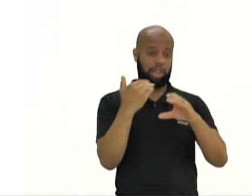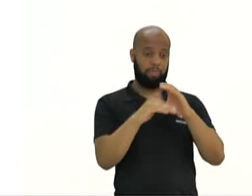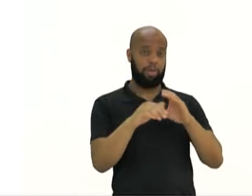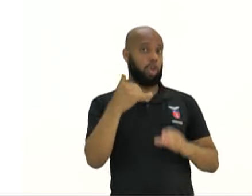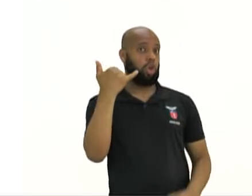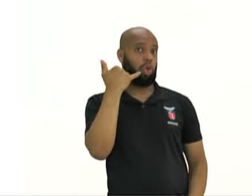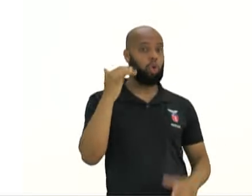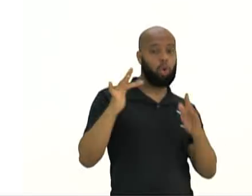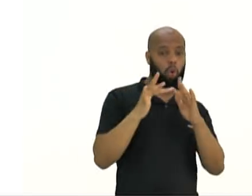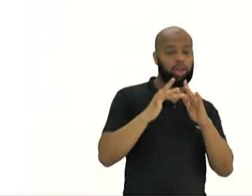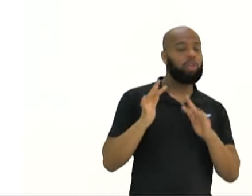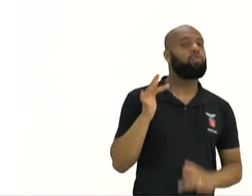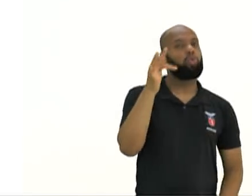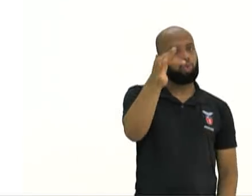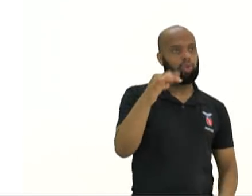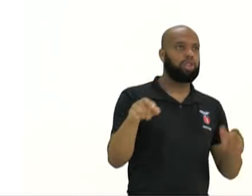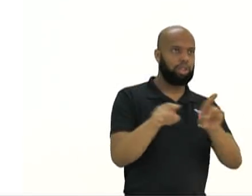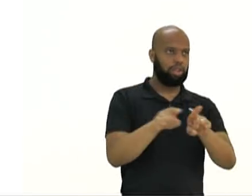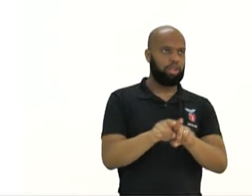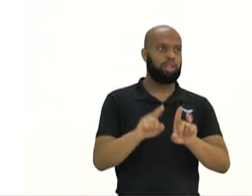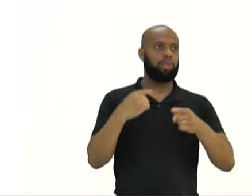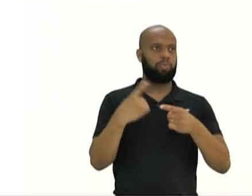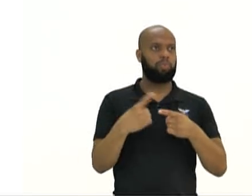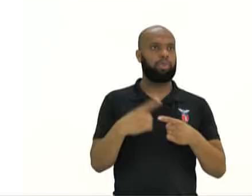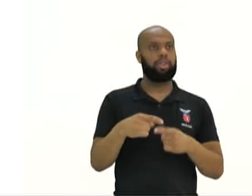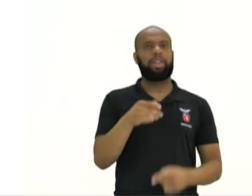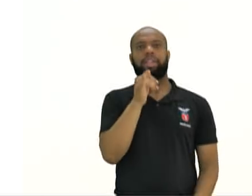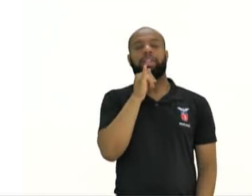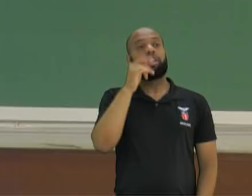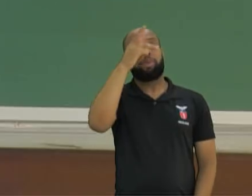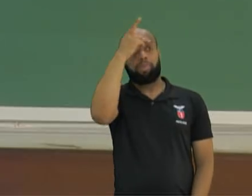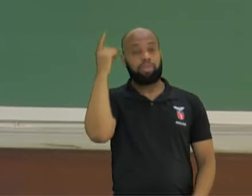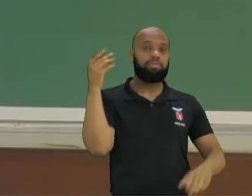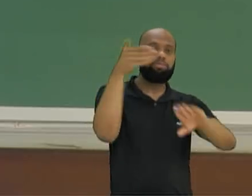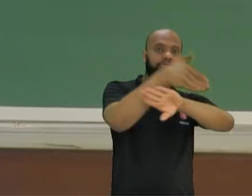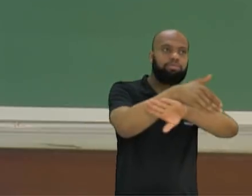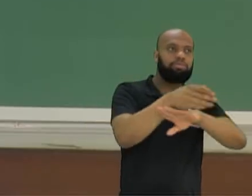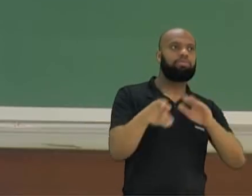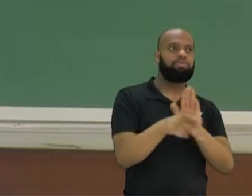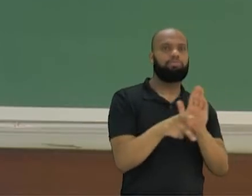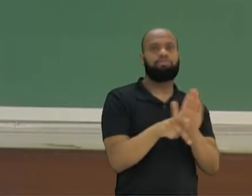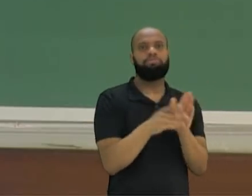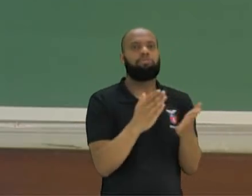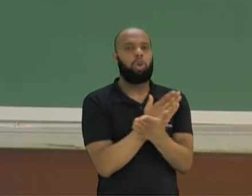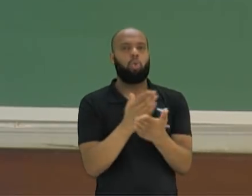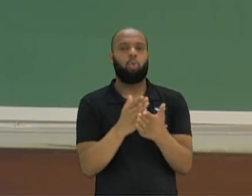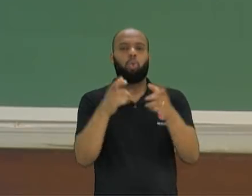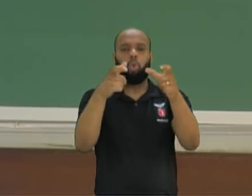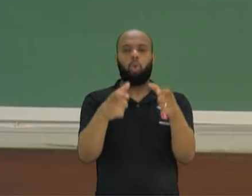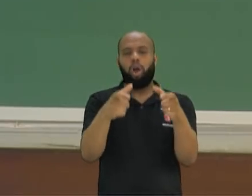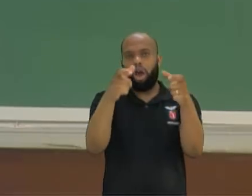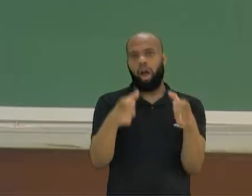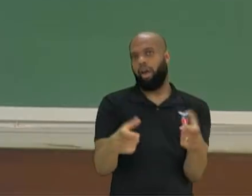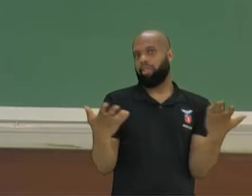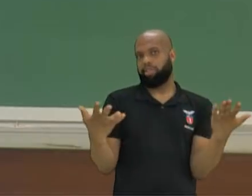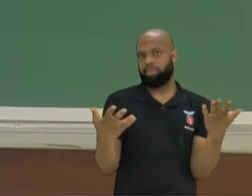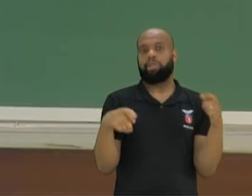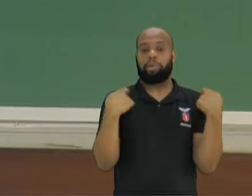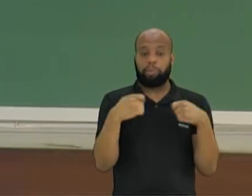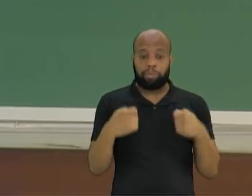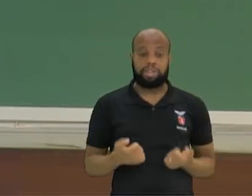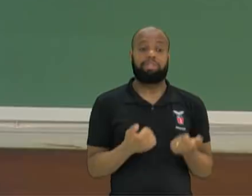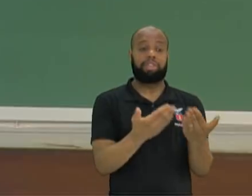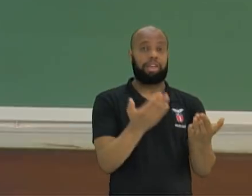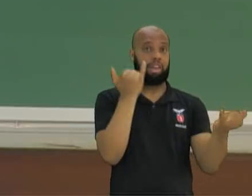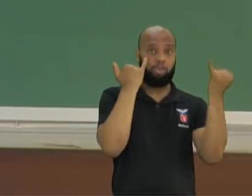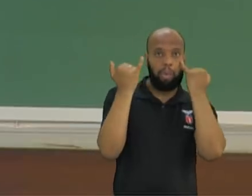possível contato futuro. Então, as pessoas que frequentavam o comércio, elas deveriam deixar